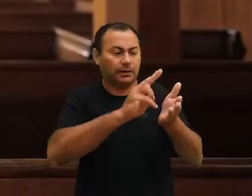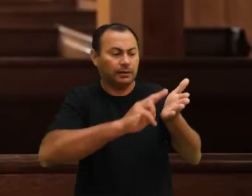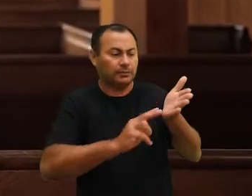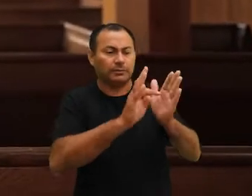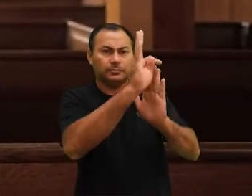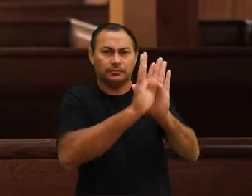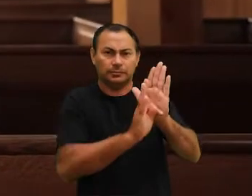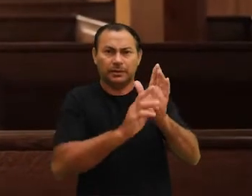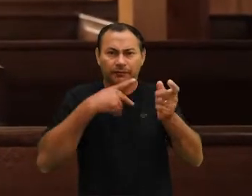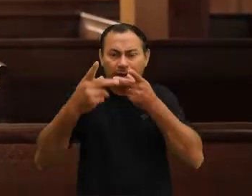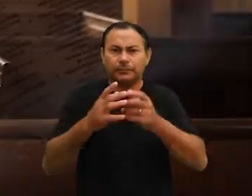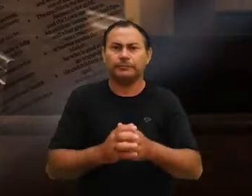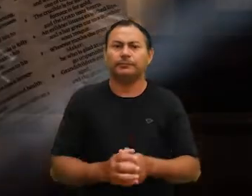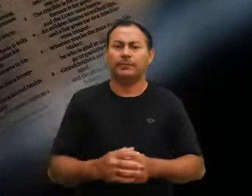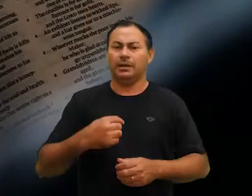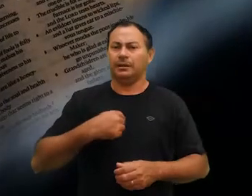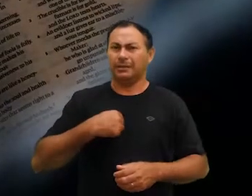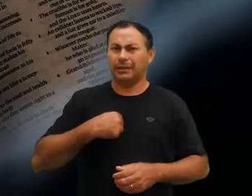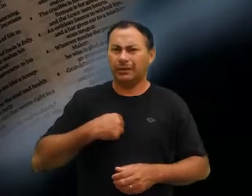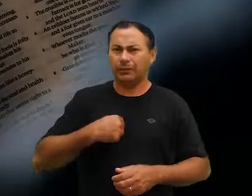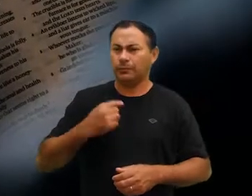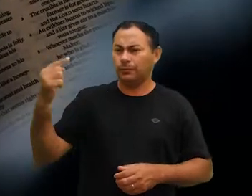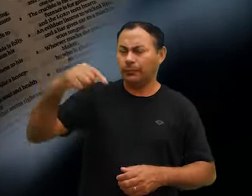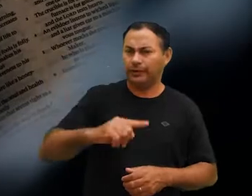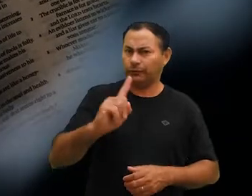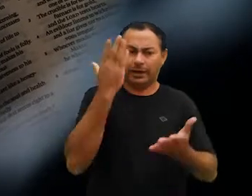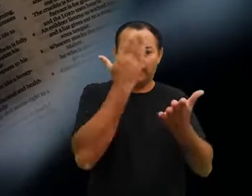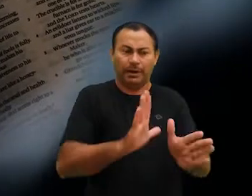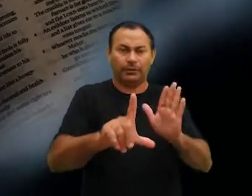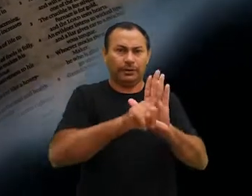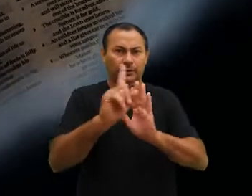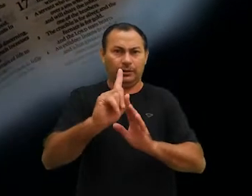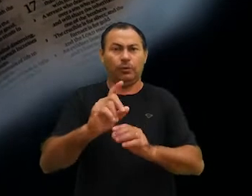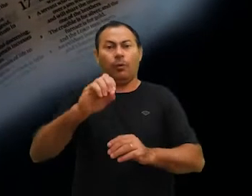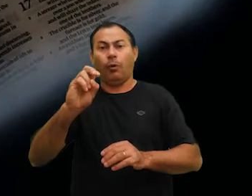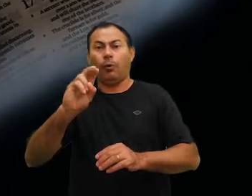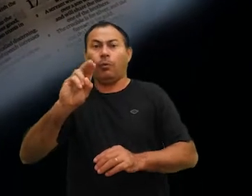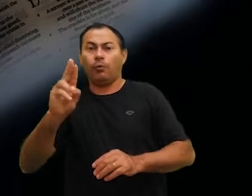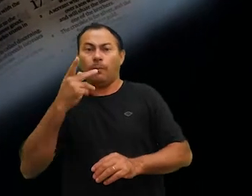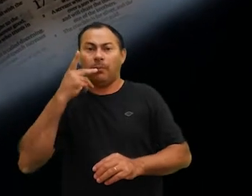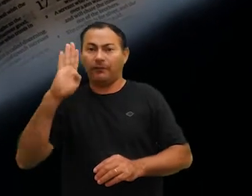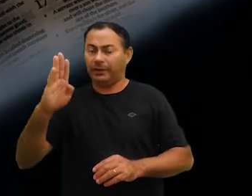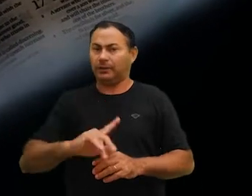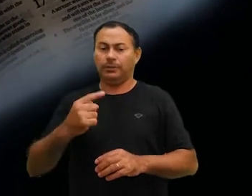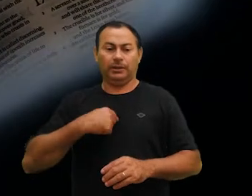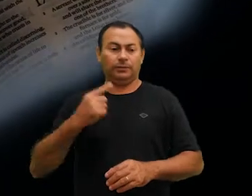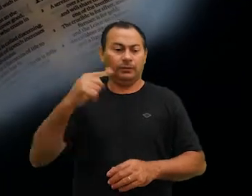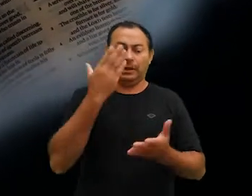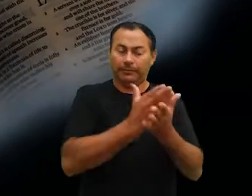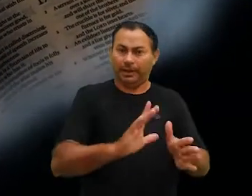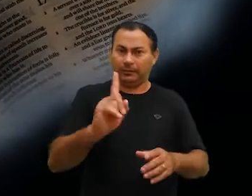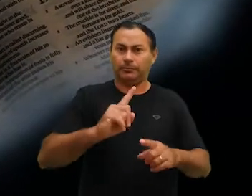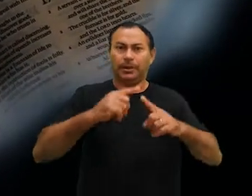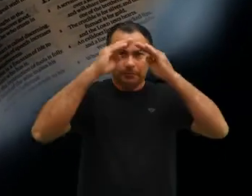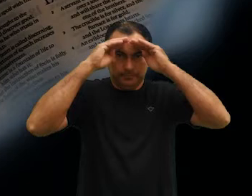a leitura desse texto. Diz assim, não pensem que vim abolir a lei ou os profetas. Não vim abolir,